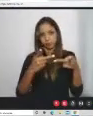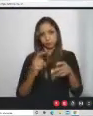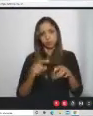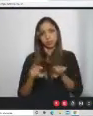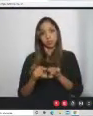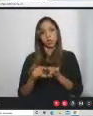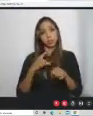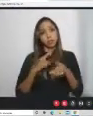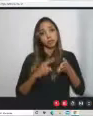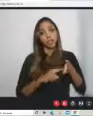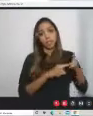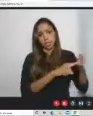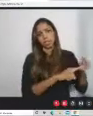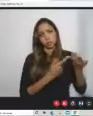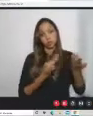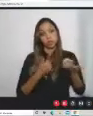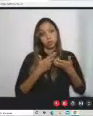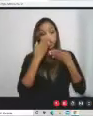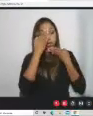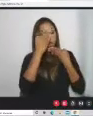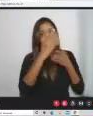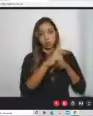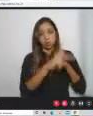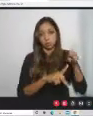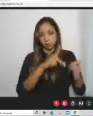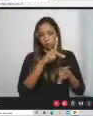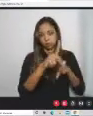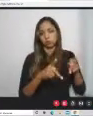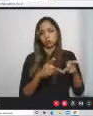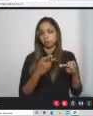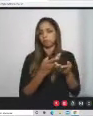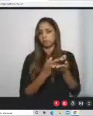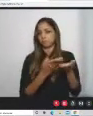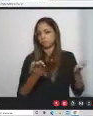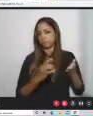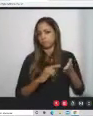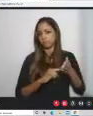que eu também quero agradecer à população do nosso município, porque